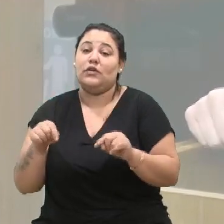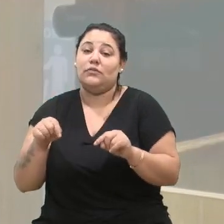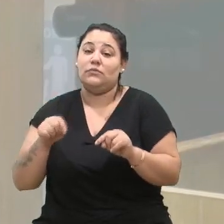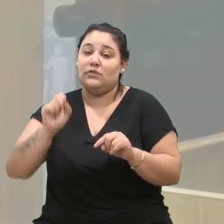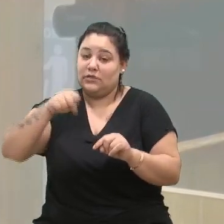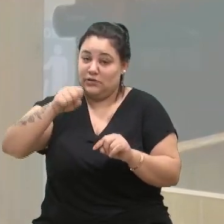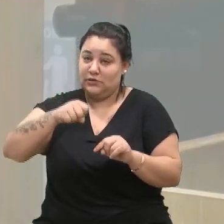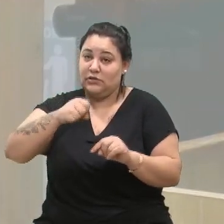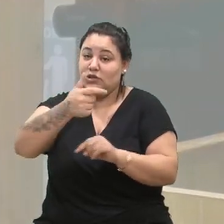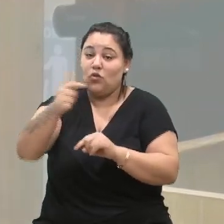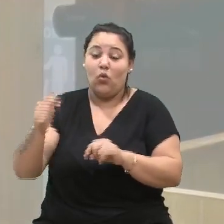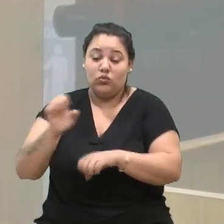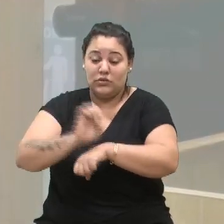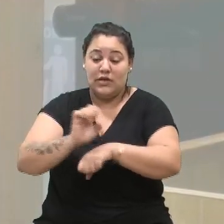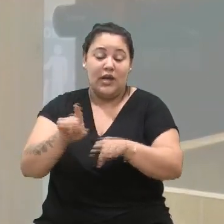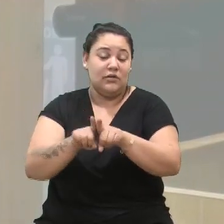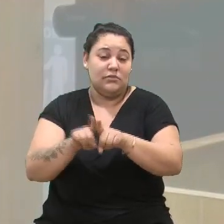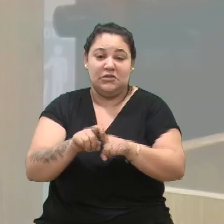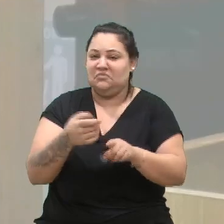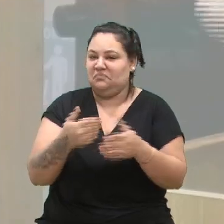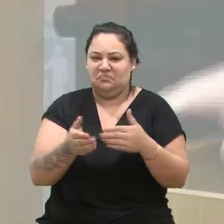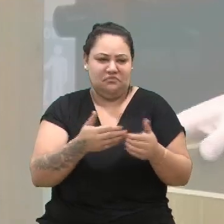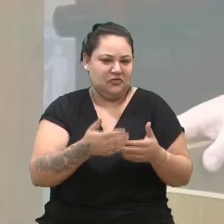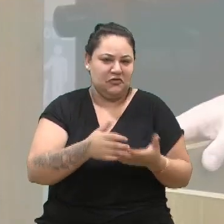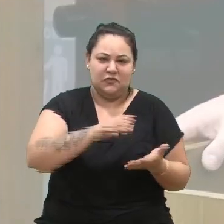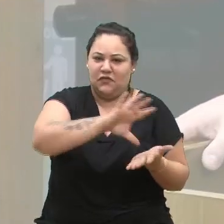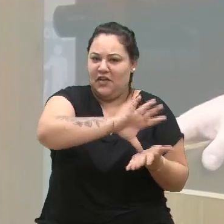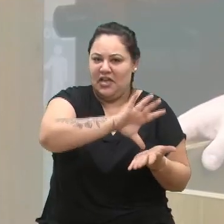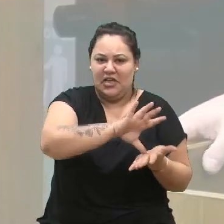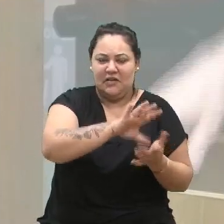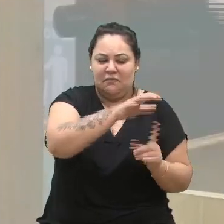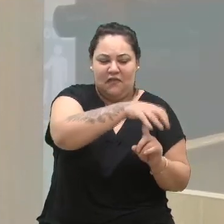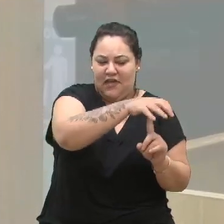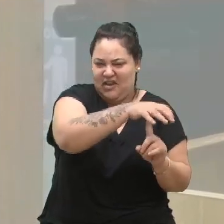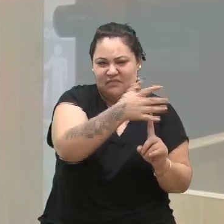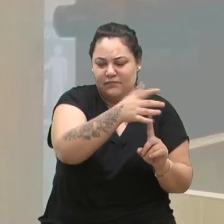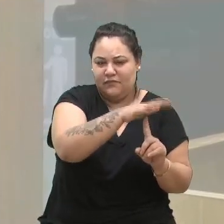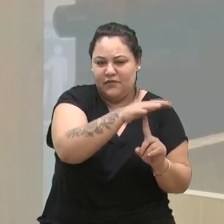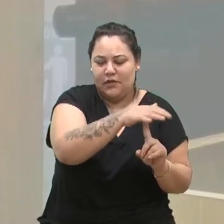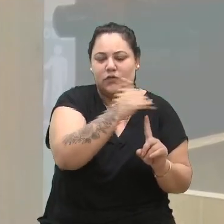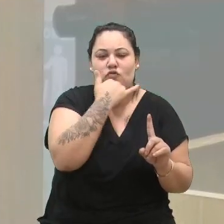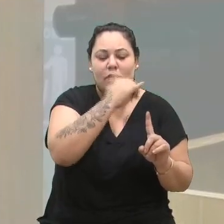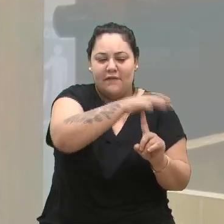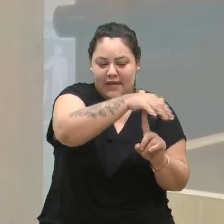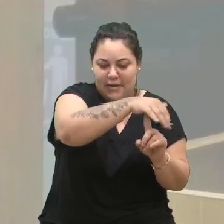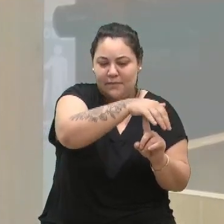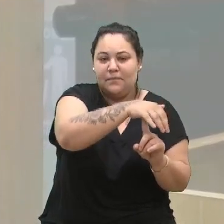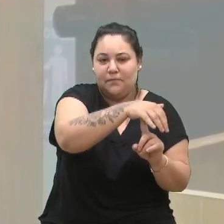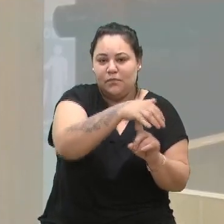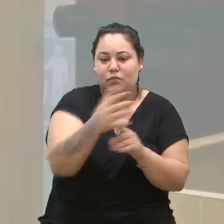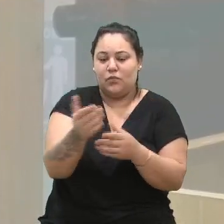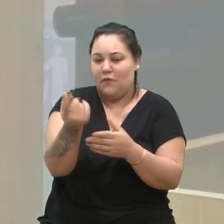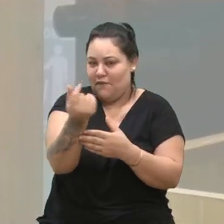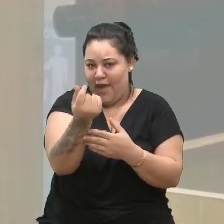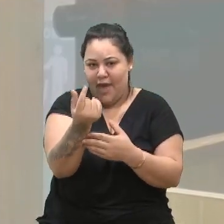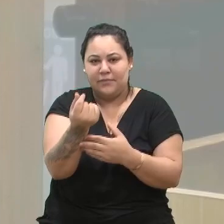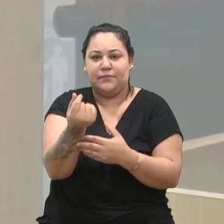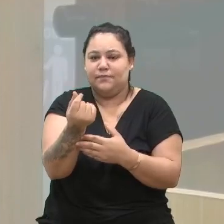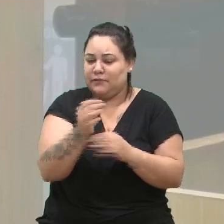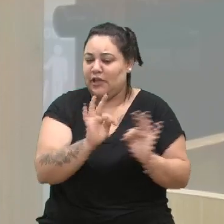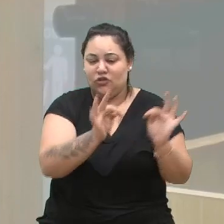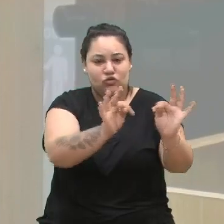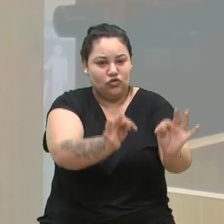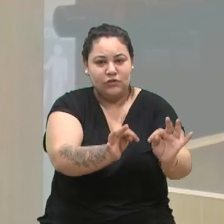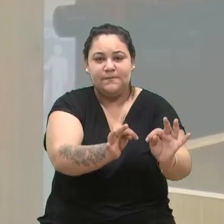em outros estados, em feiras, sejam nacionais ou internacionais, recursos, tecnologias